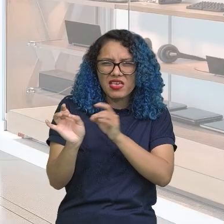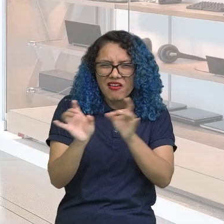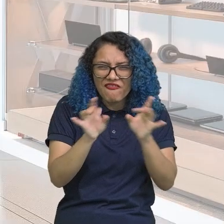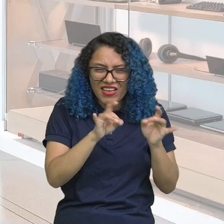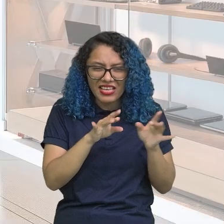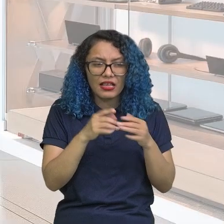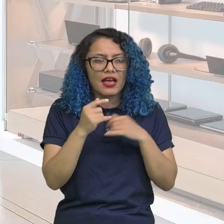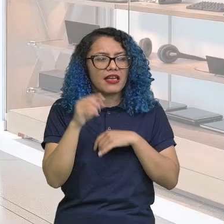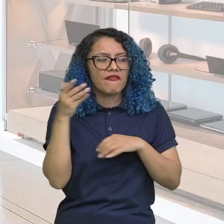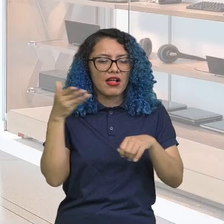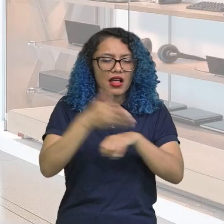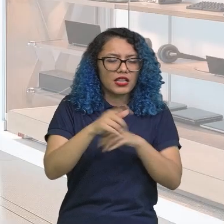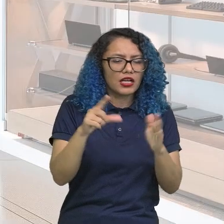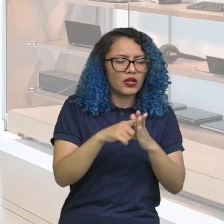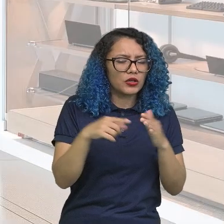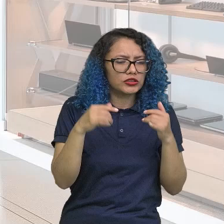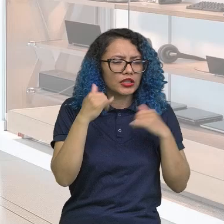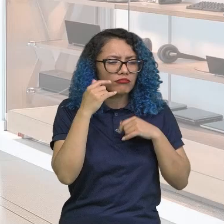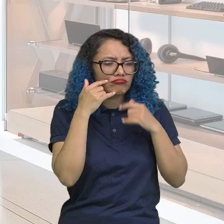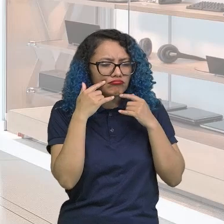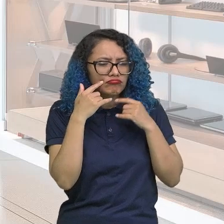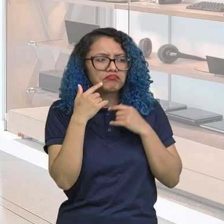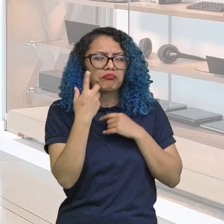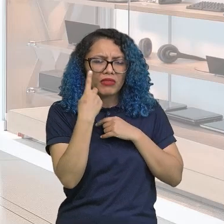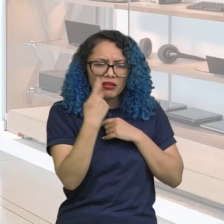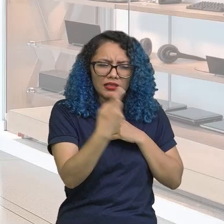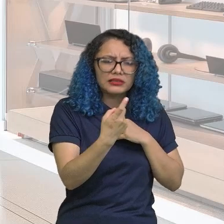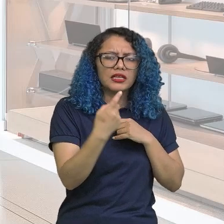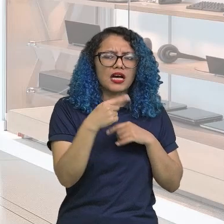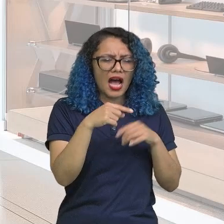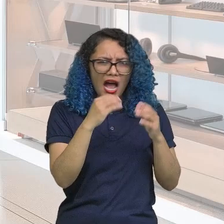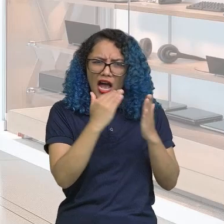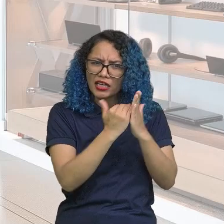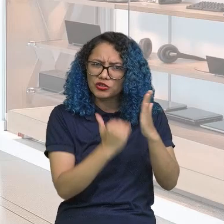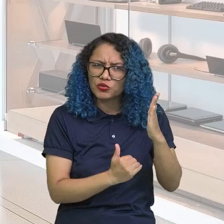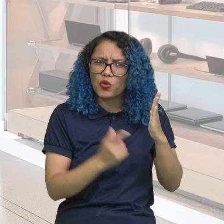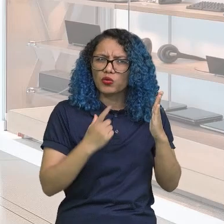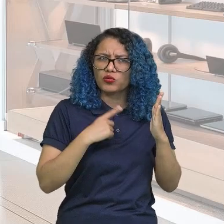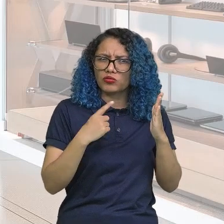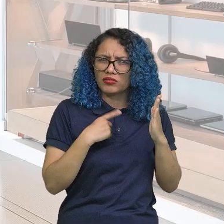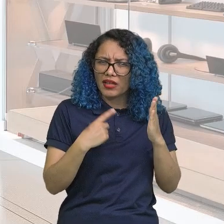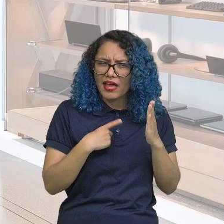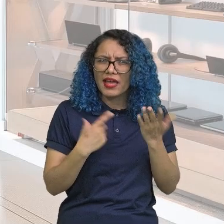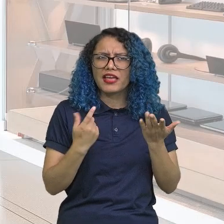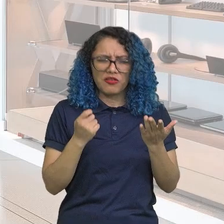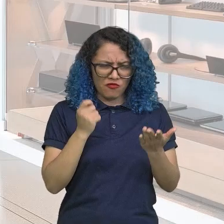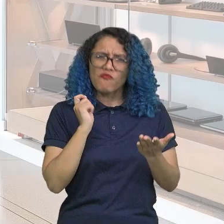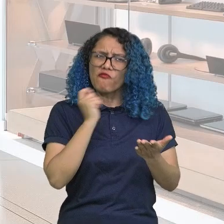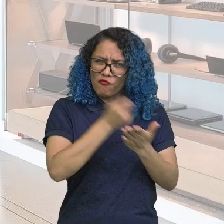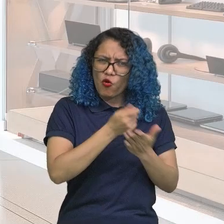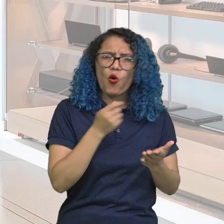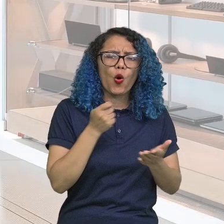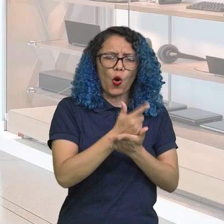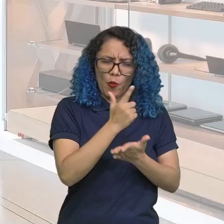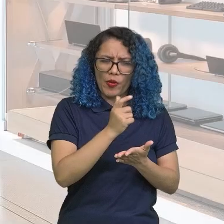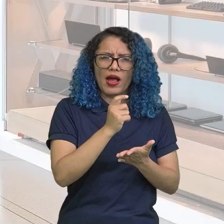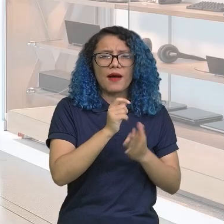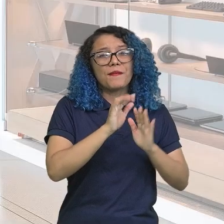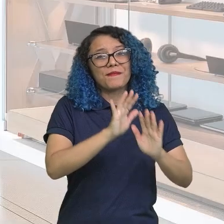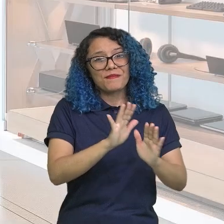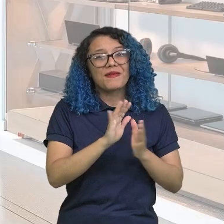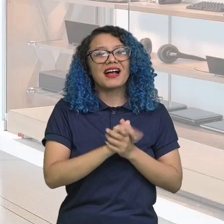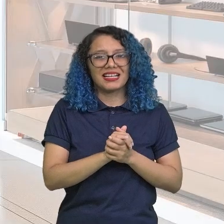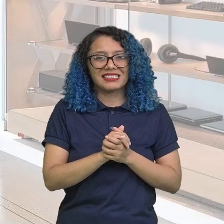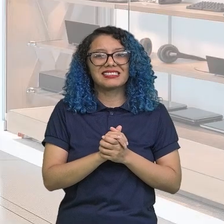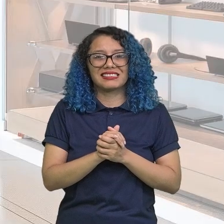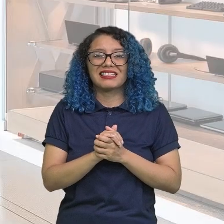anúncio, aí você vai dizer, não, mas tem um desconto, então eu vou lá, eu vou gastar e não vou nem sentir quando for a hora de pagar. Só que não é bem assim, né?